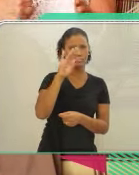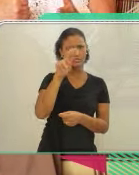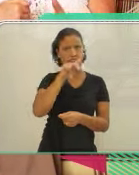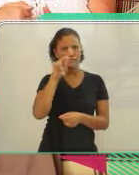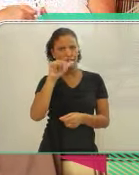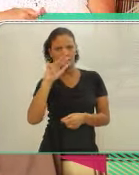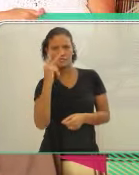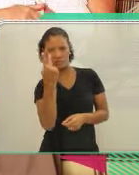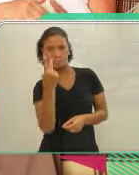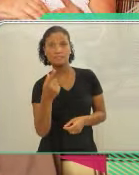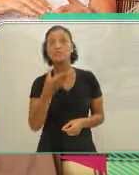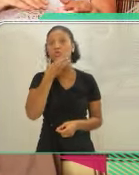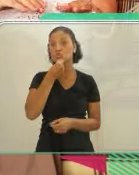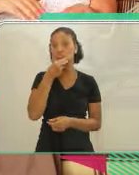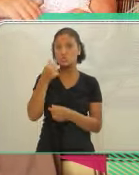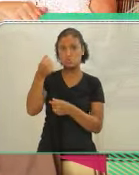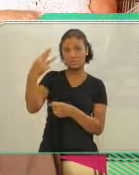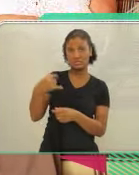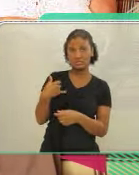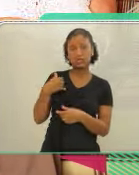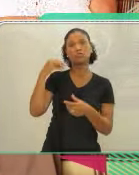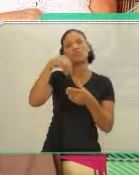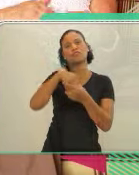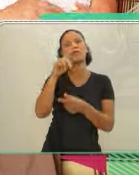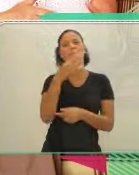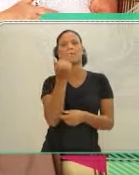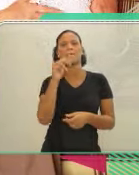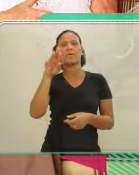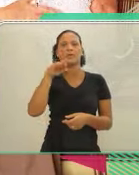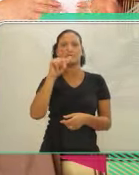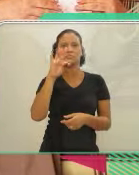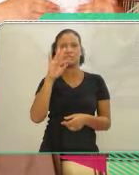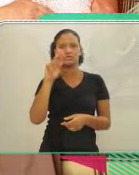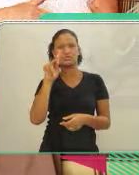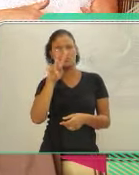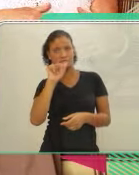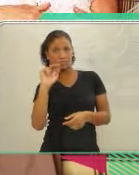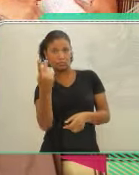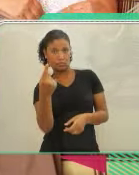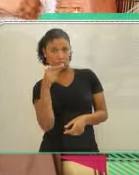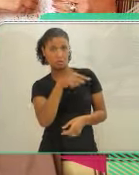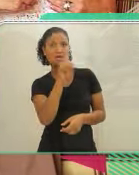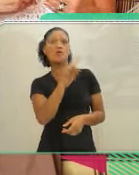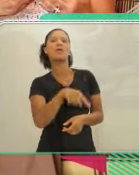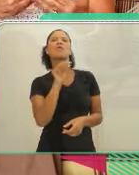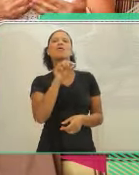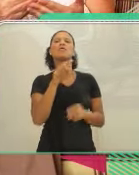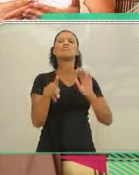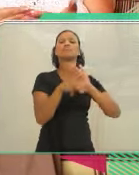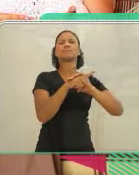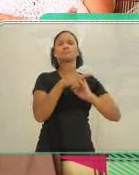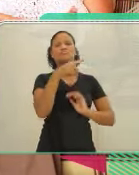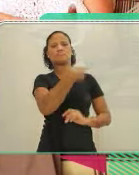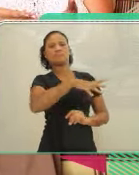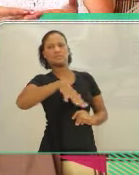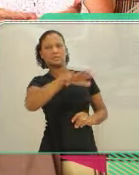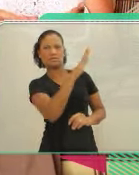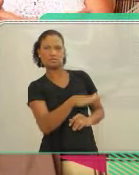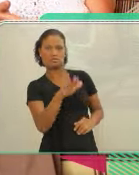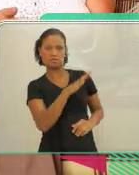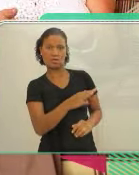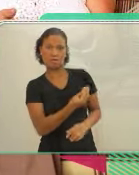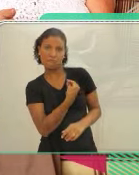faz o bar mitzvah, que é a passagem deles de criança para a vida